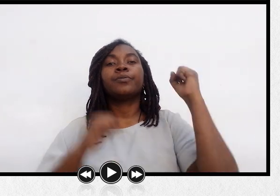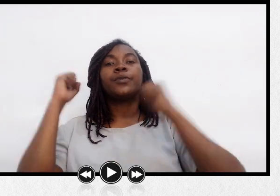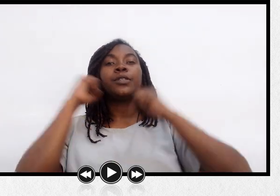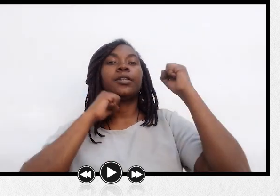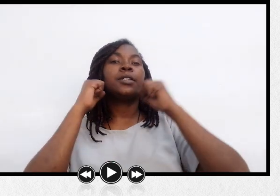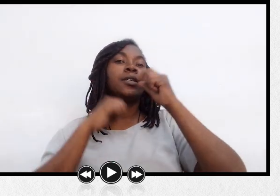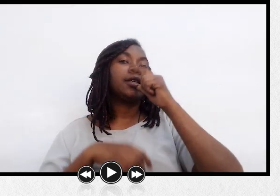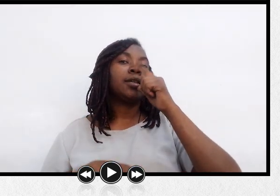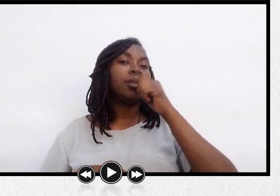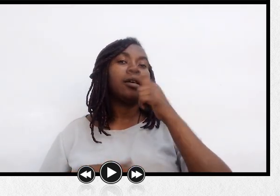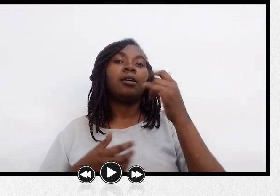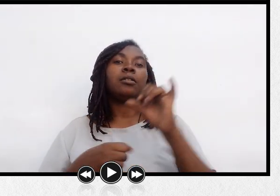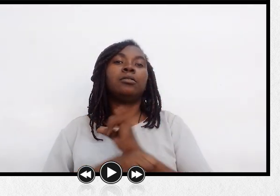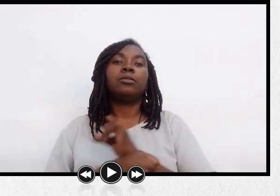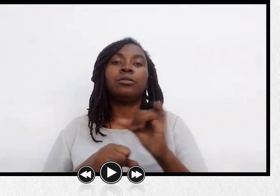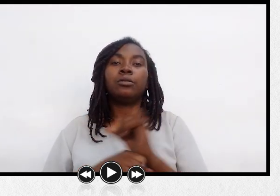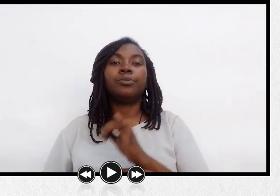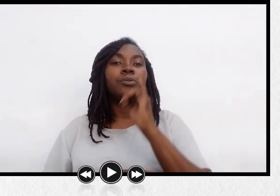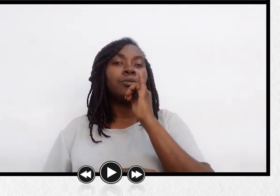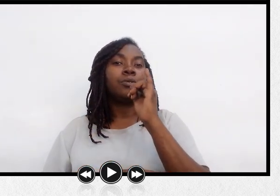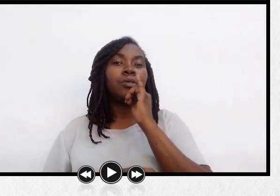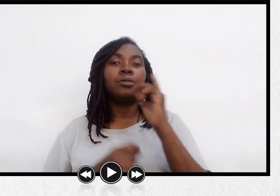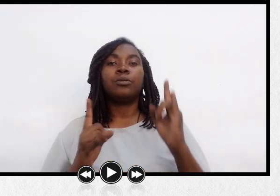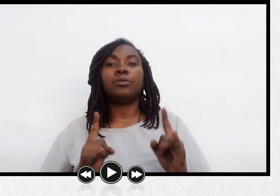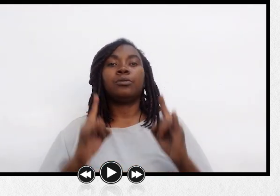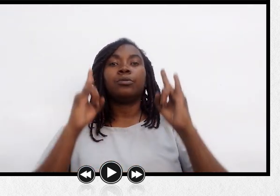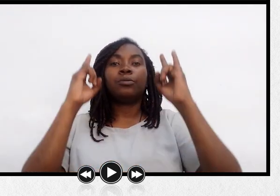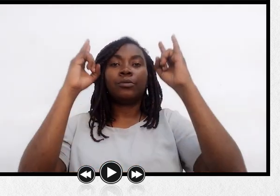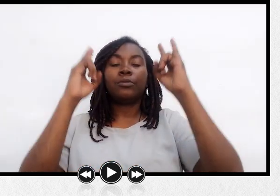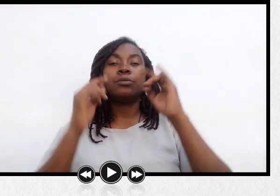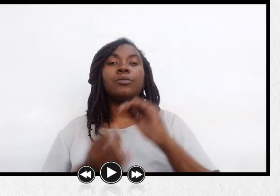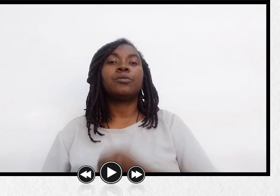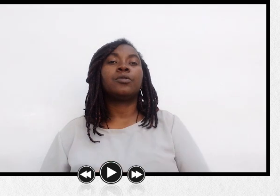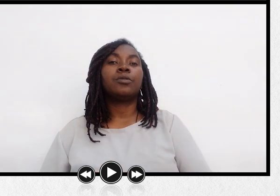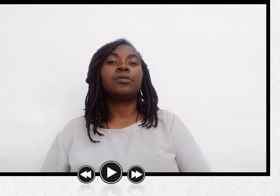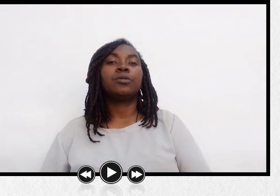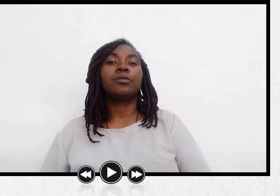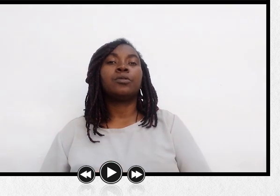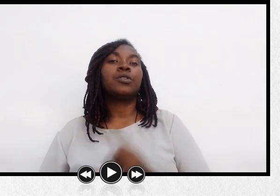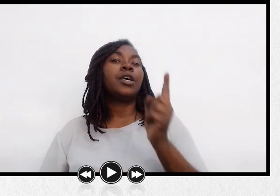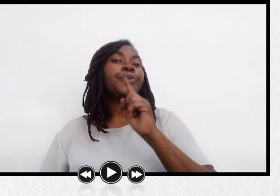indústria, alternativos, por exemplo, de condomínios, né, que não pegam,